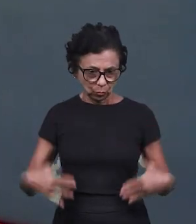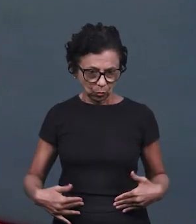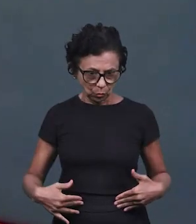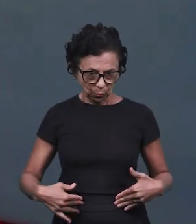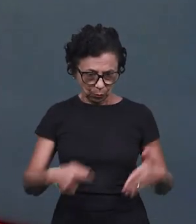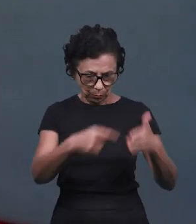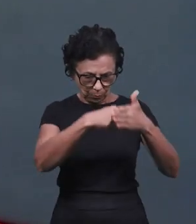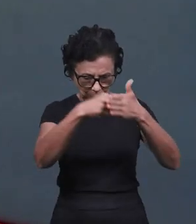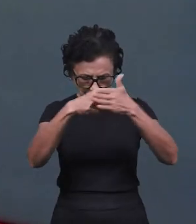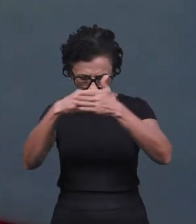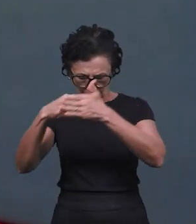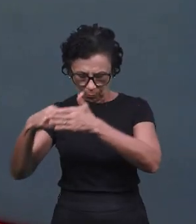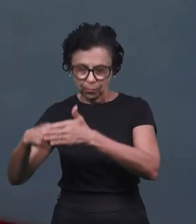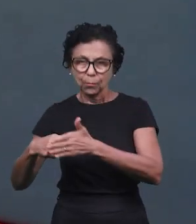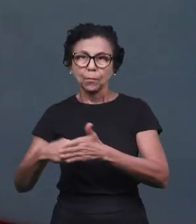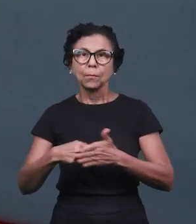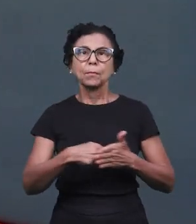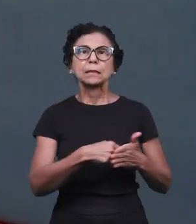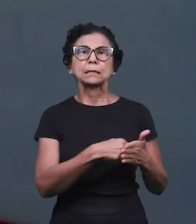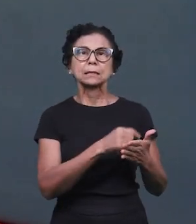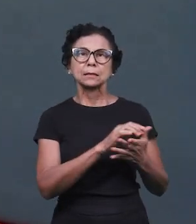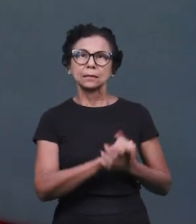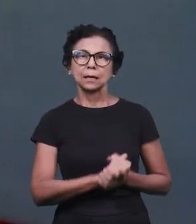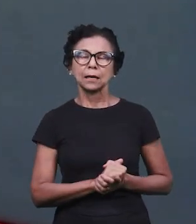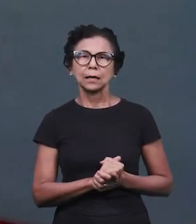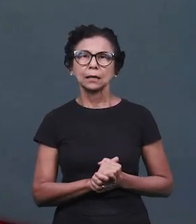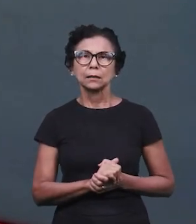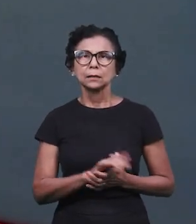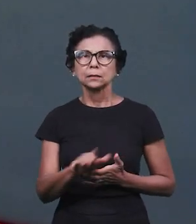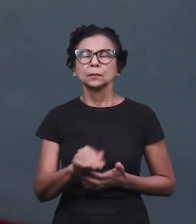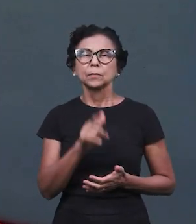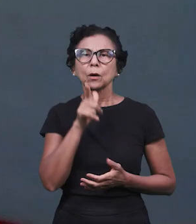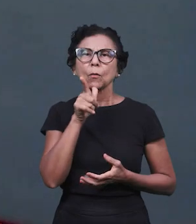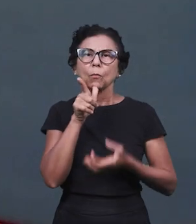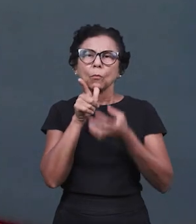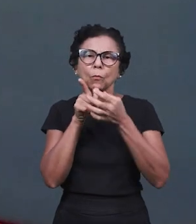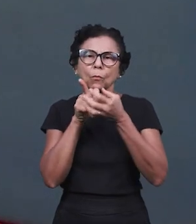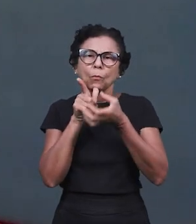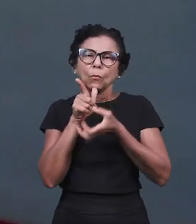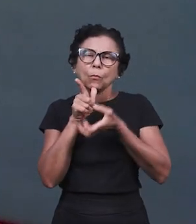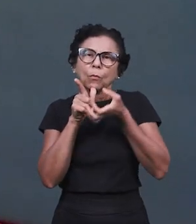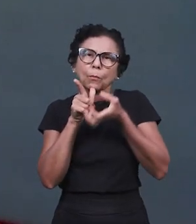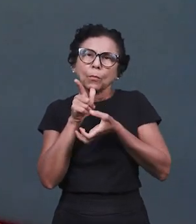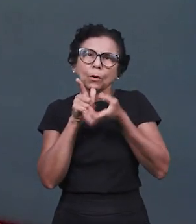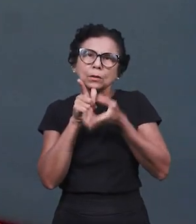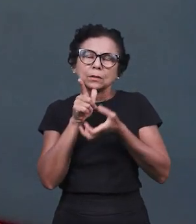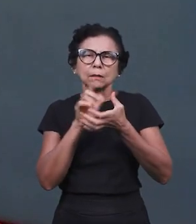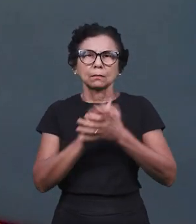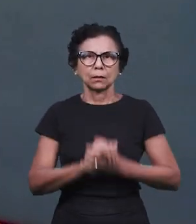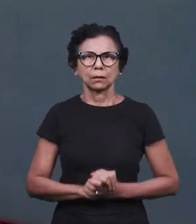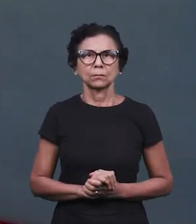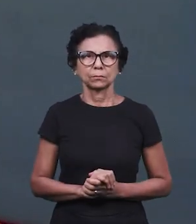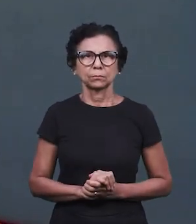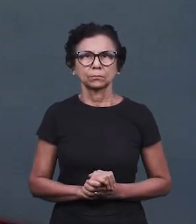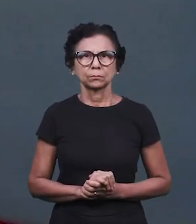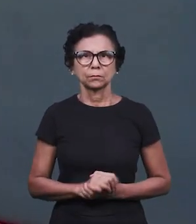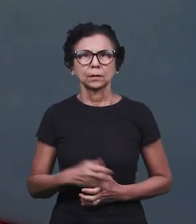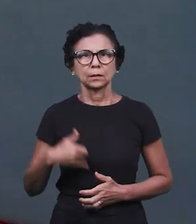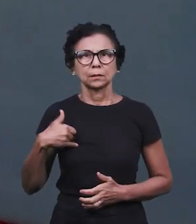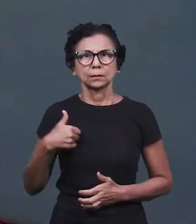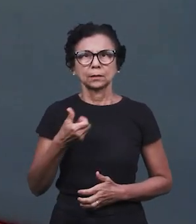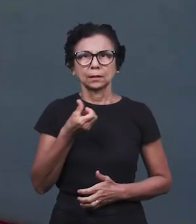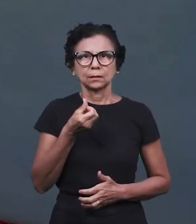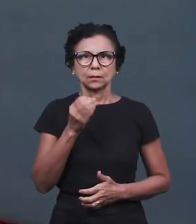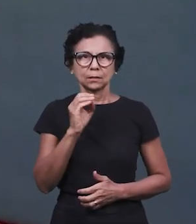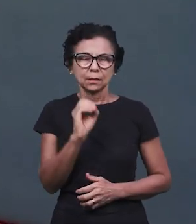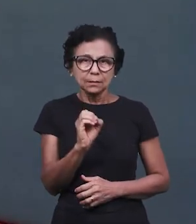A parte, né? O homem, a próstata, existe um tempo de vida, que é de 60 anos. Daí ela já começa